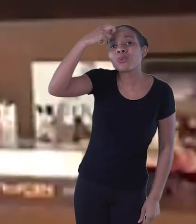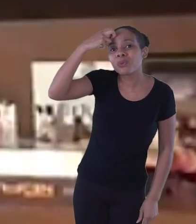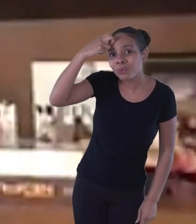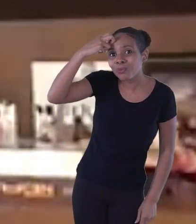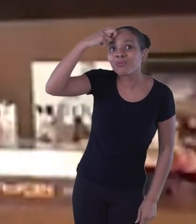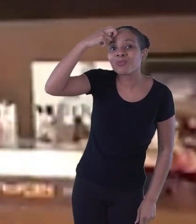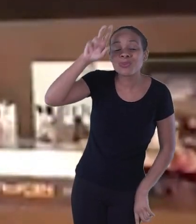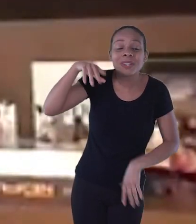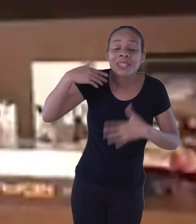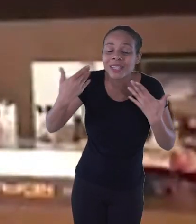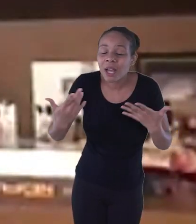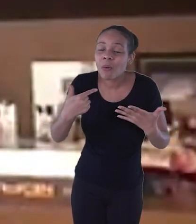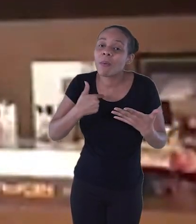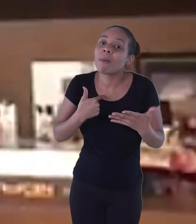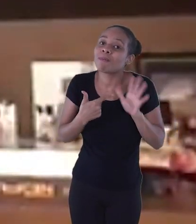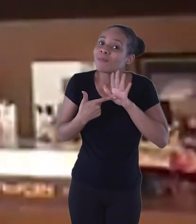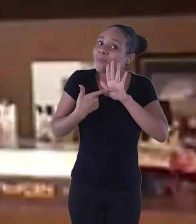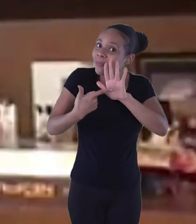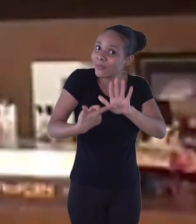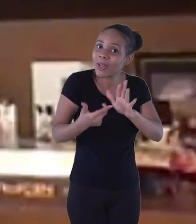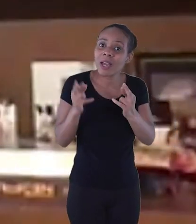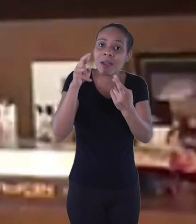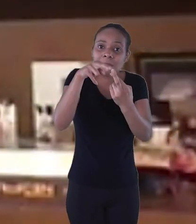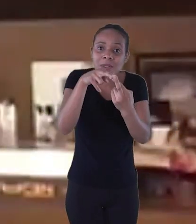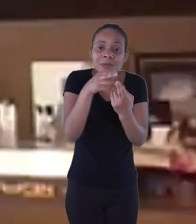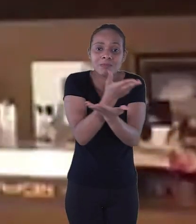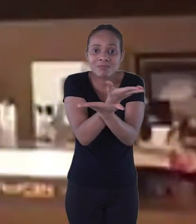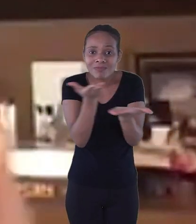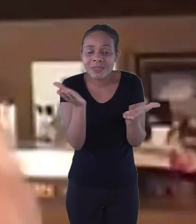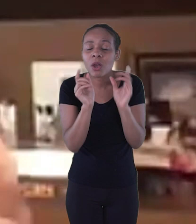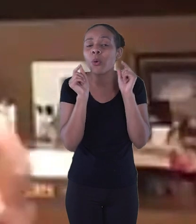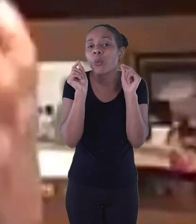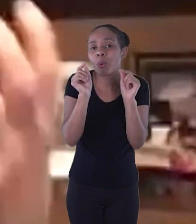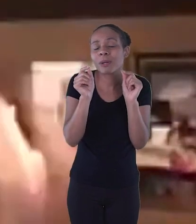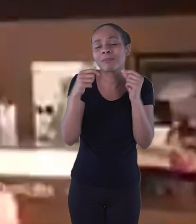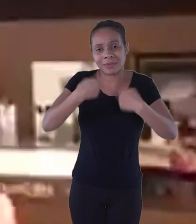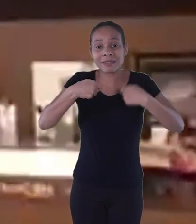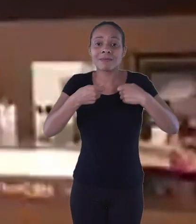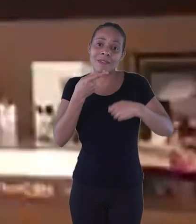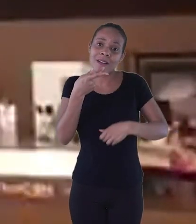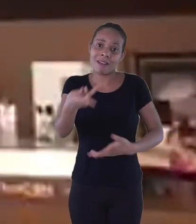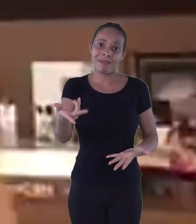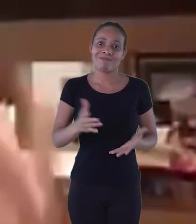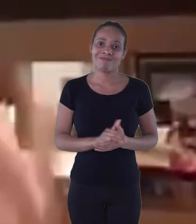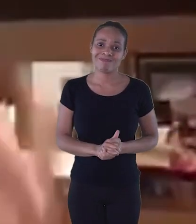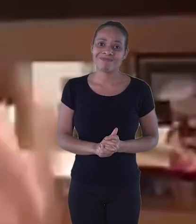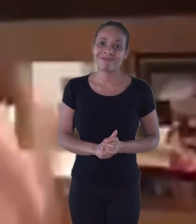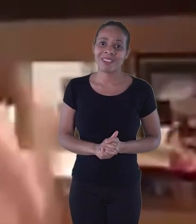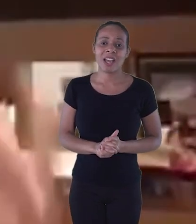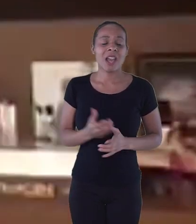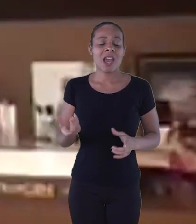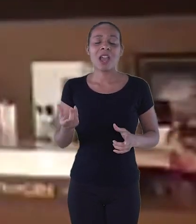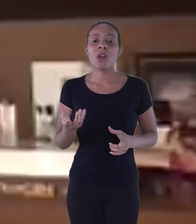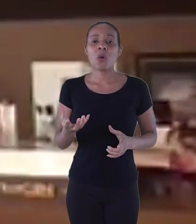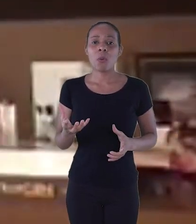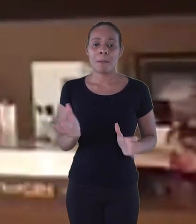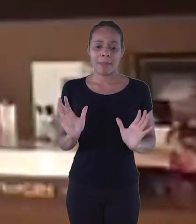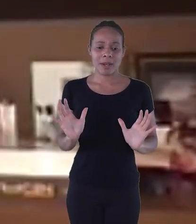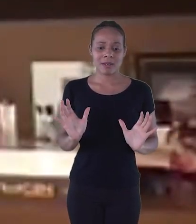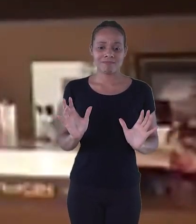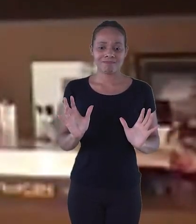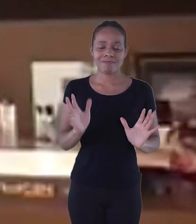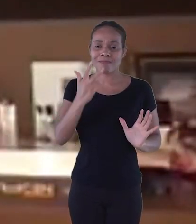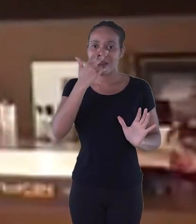que eu represento nessa irmandade aqui, né, preciso dizer, é uma posição social, uma posição